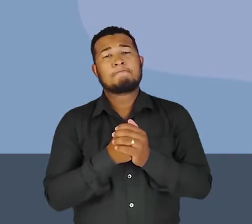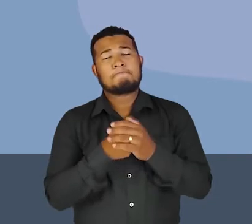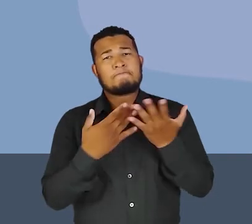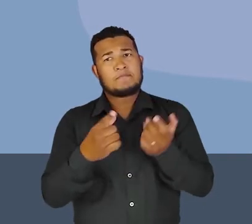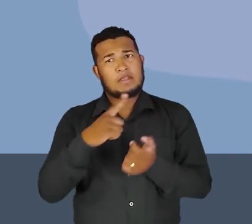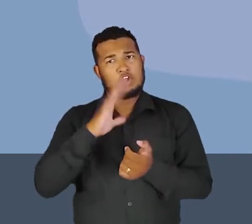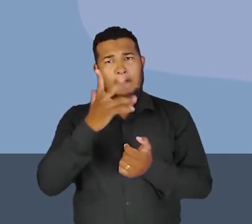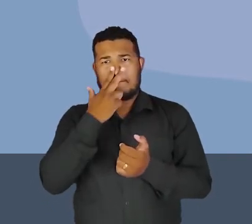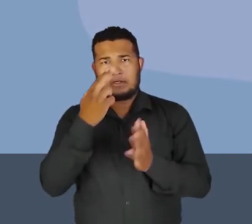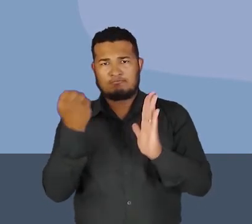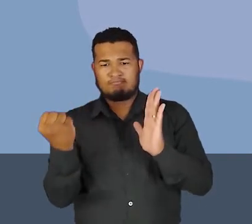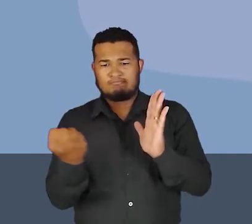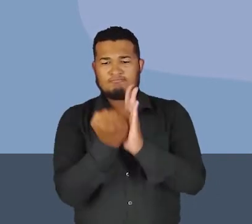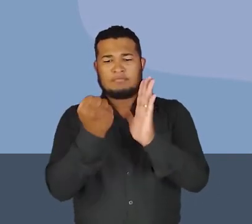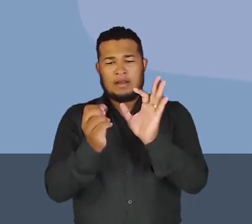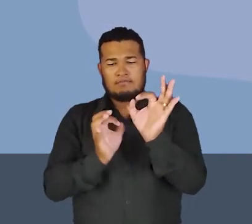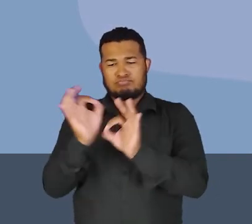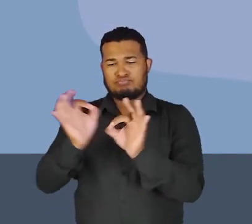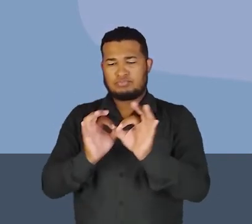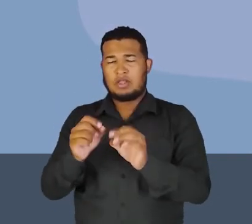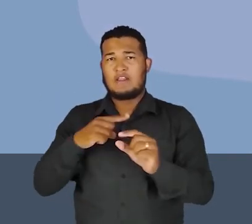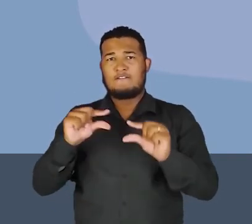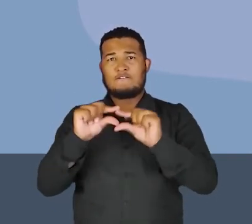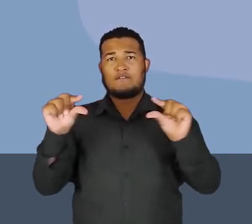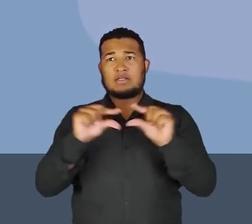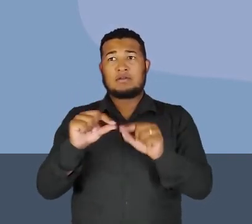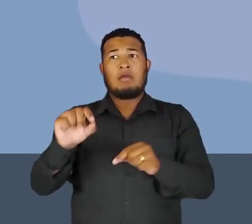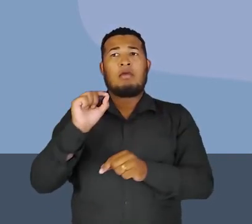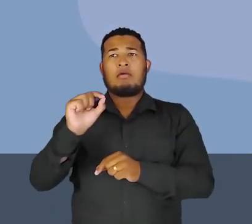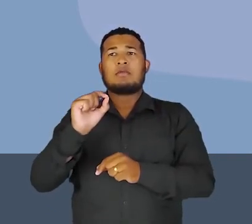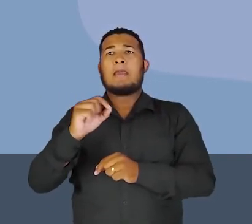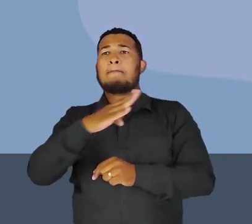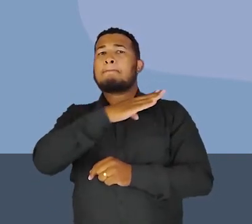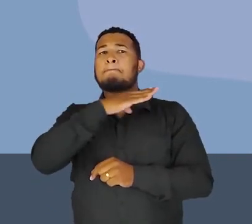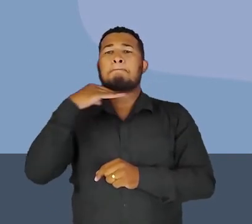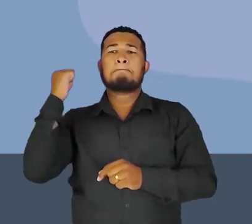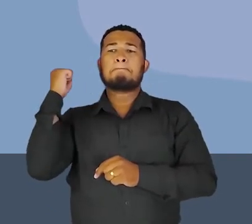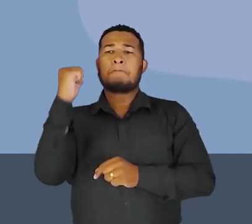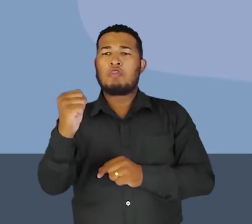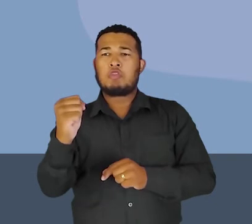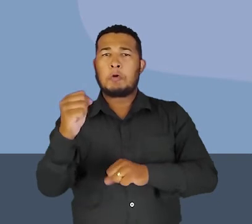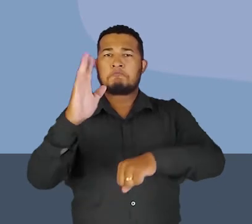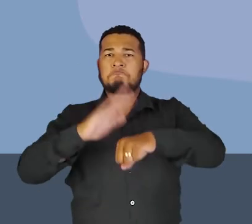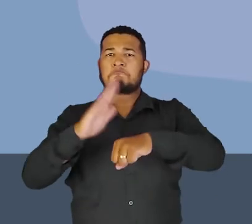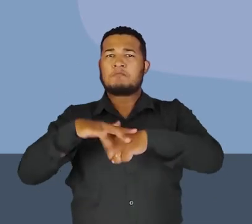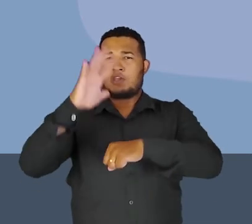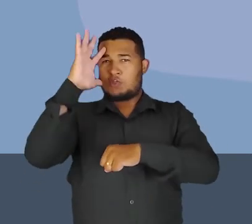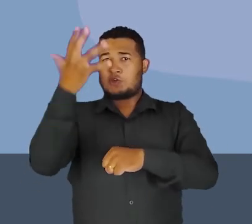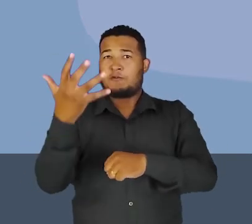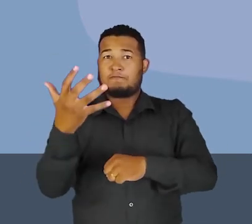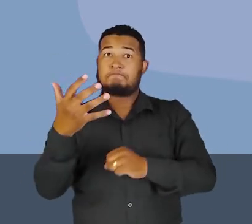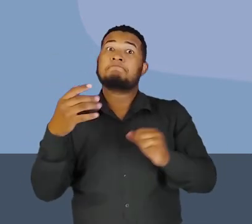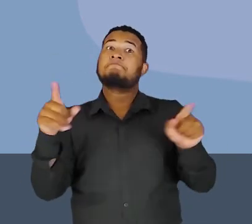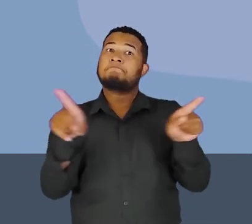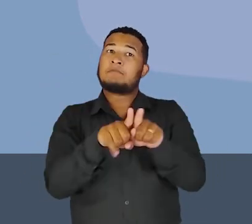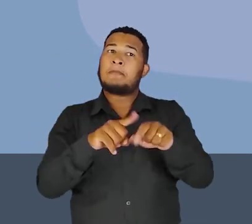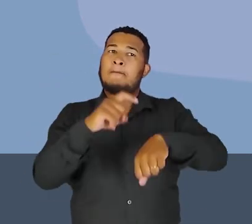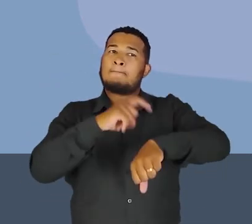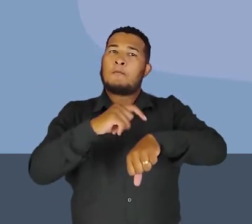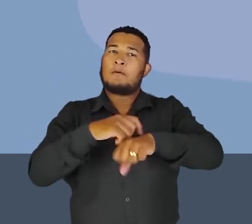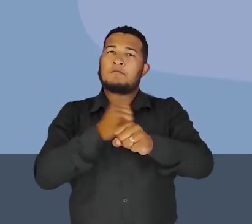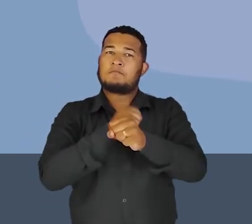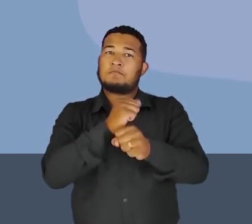pega um carimbo, constrói um carimbo com a frase "Quem matou Herzog?", né? Lembrando também, esse era o momento 75,